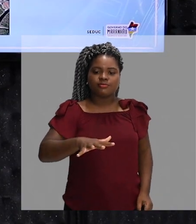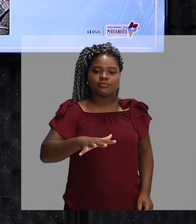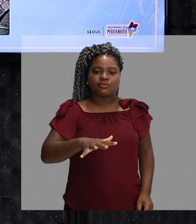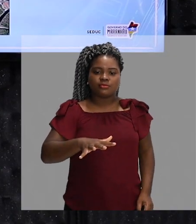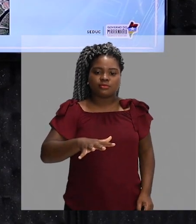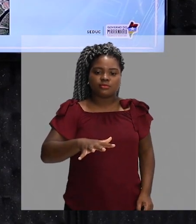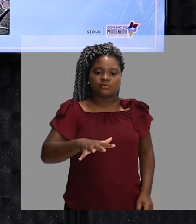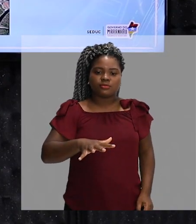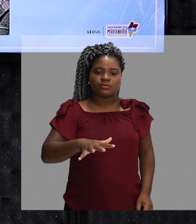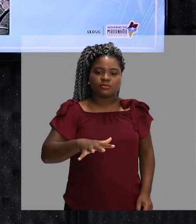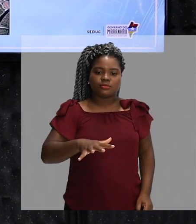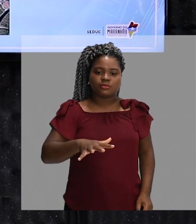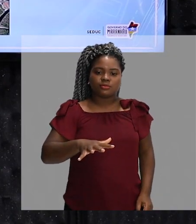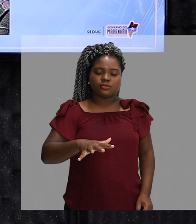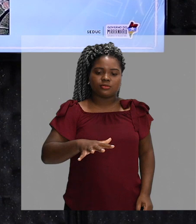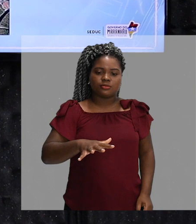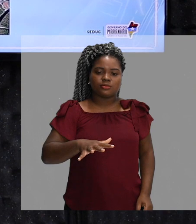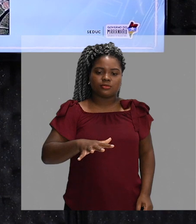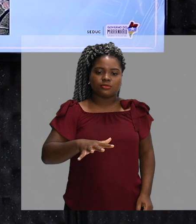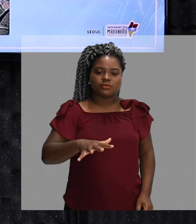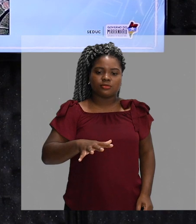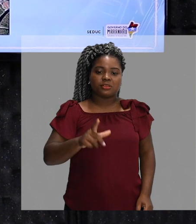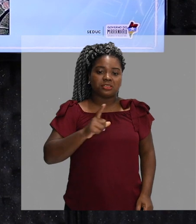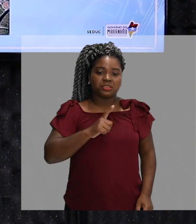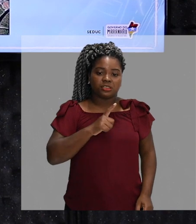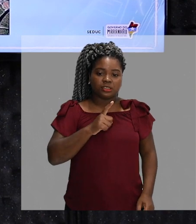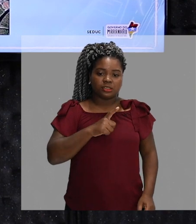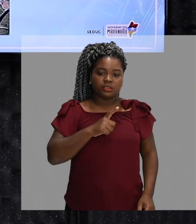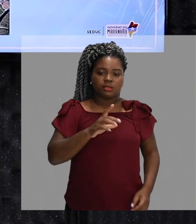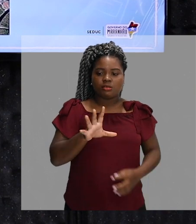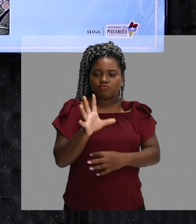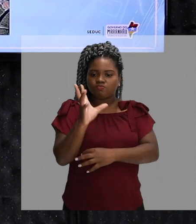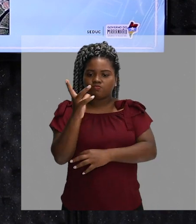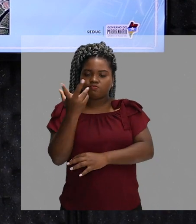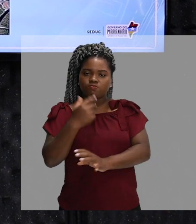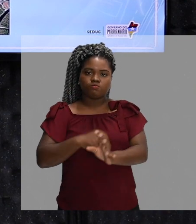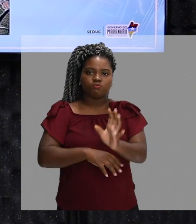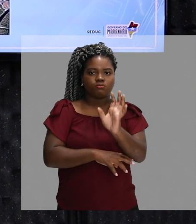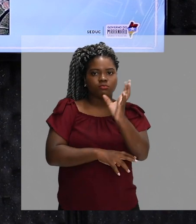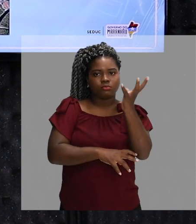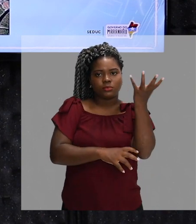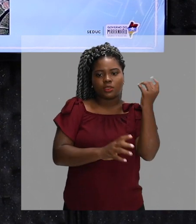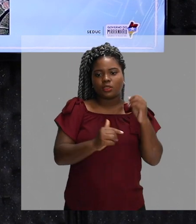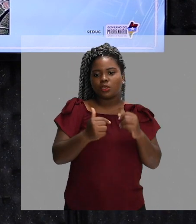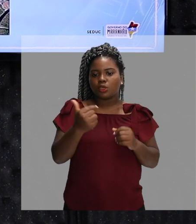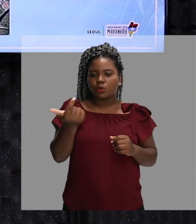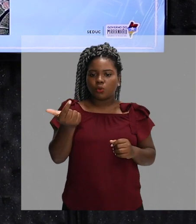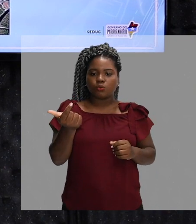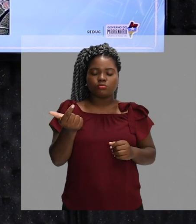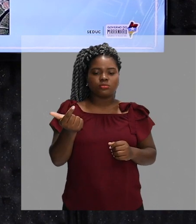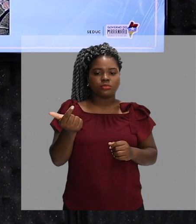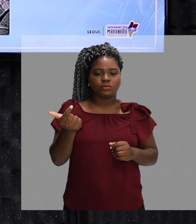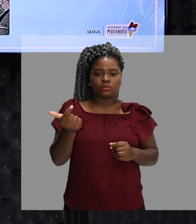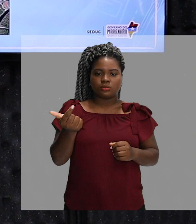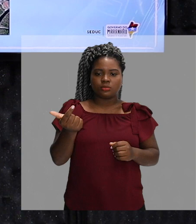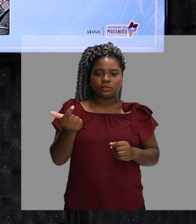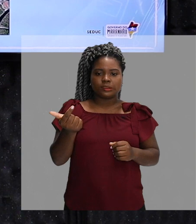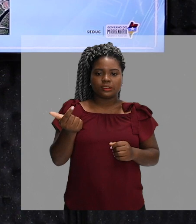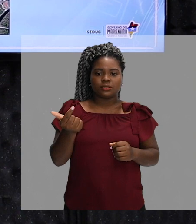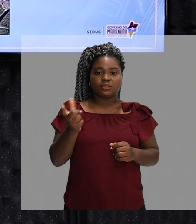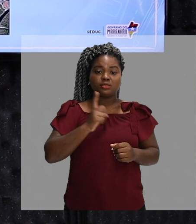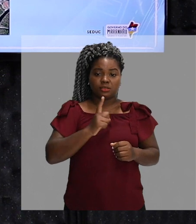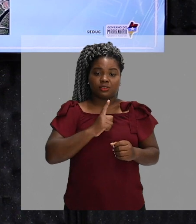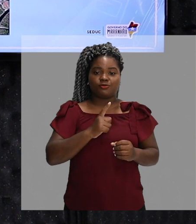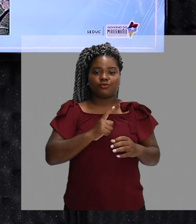desse território maior, em que há o plantio, e outras áreas em que houve o desmatamento.